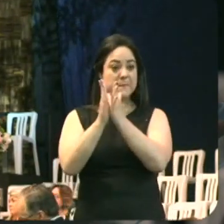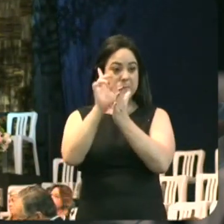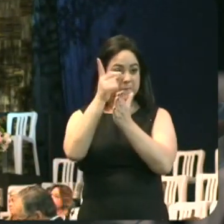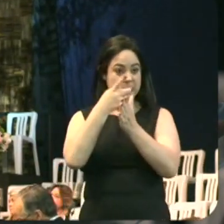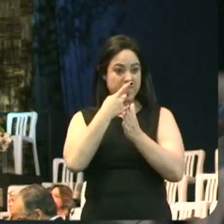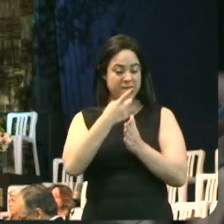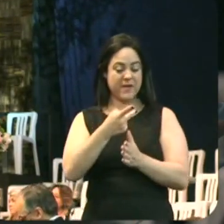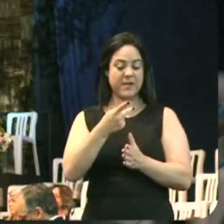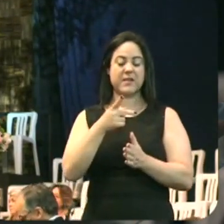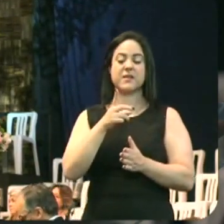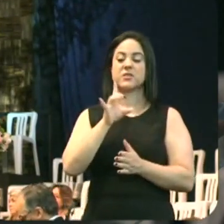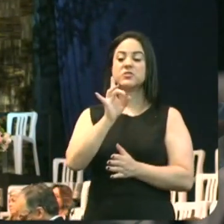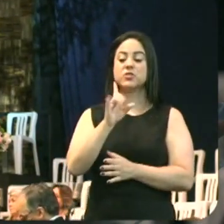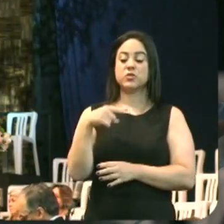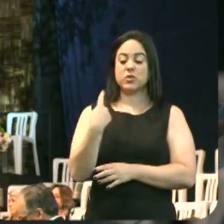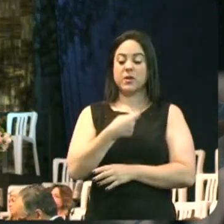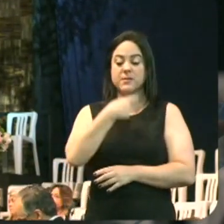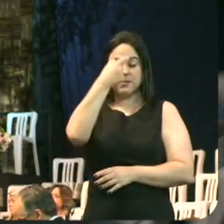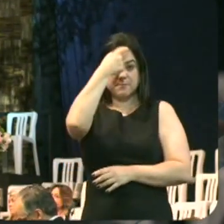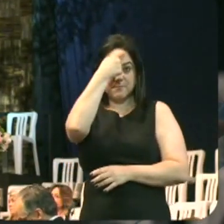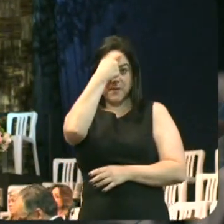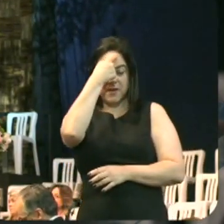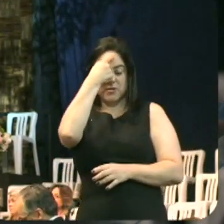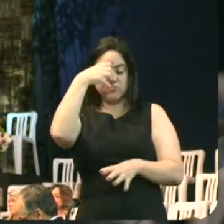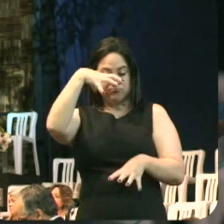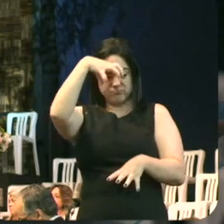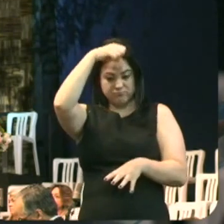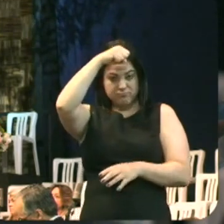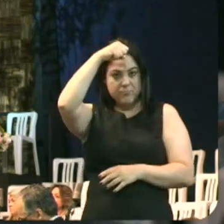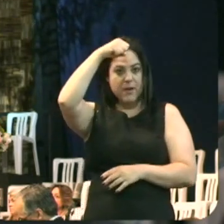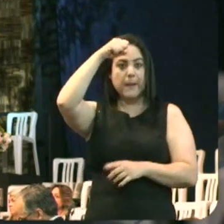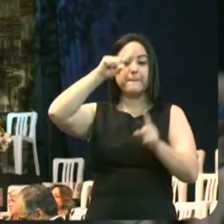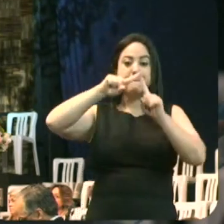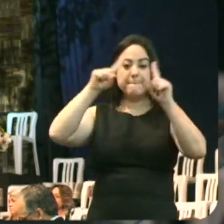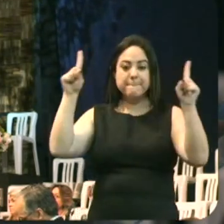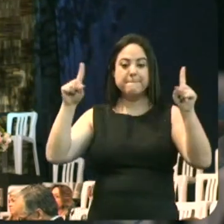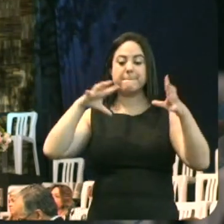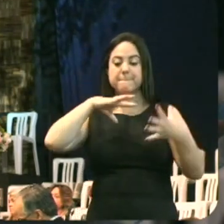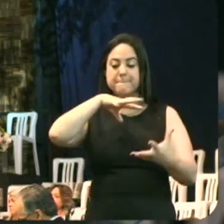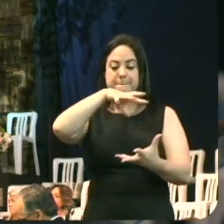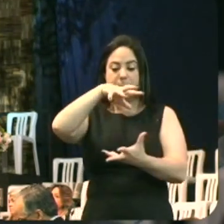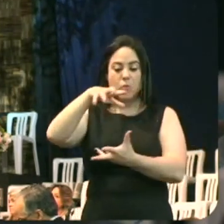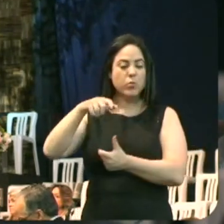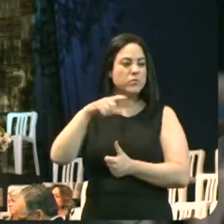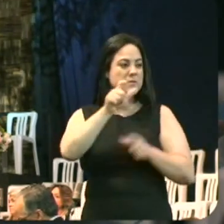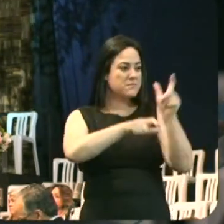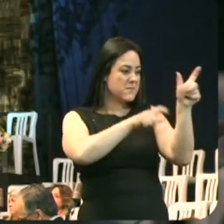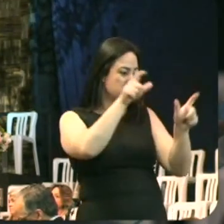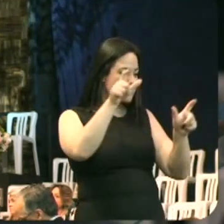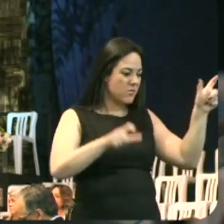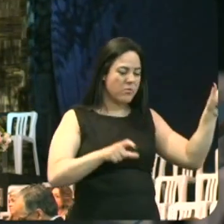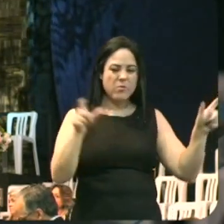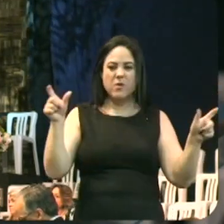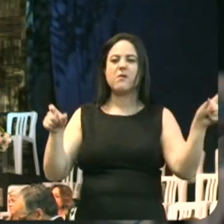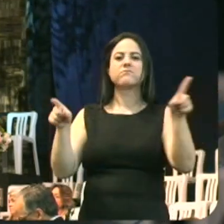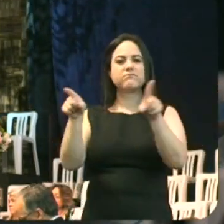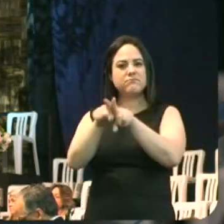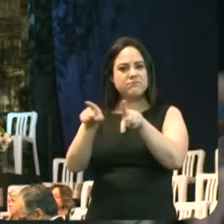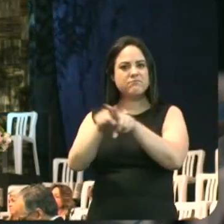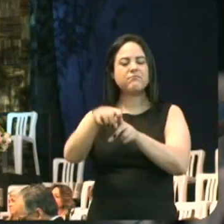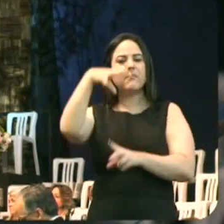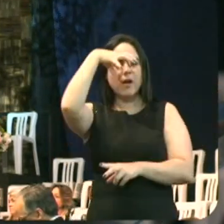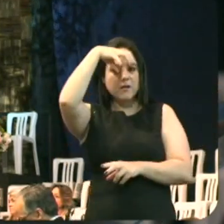é somente a nossa mente que fica obscurecida, mas o mundo à nossa volta também